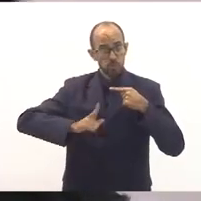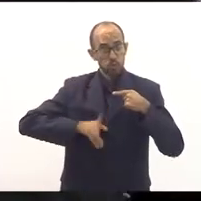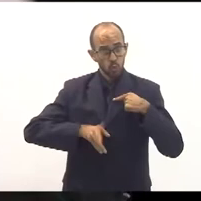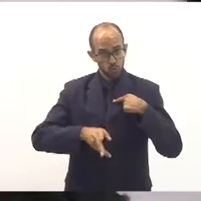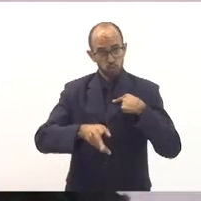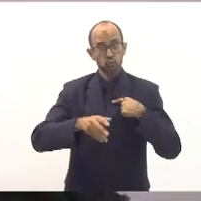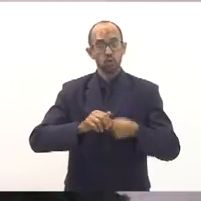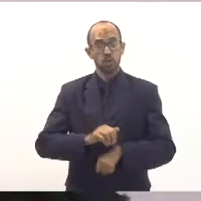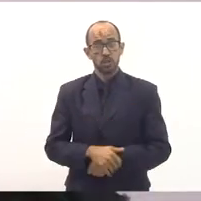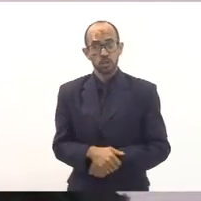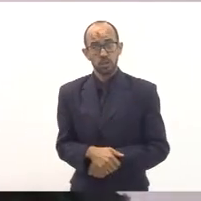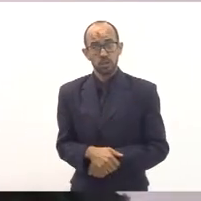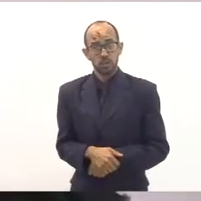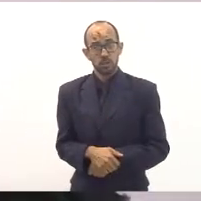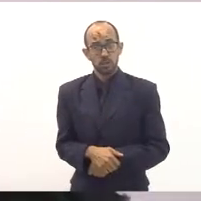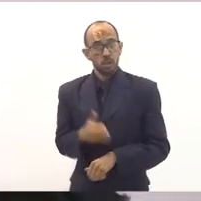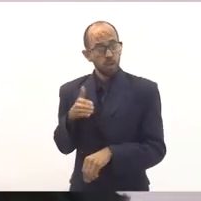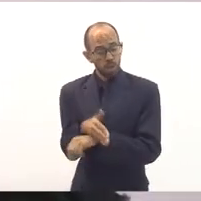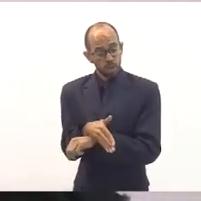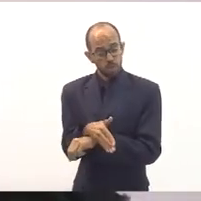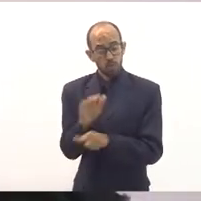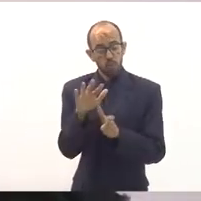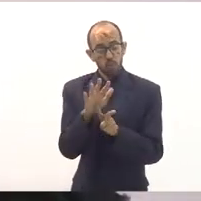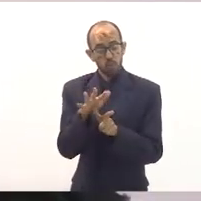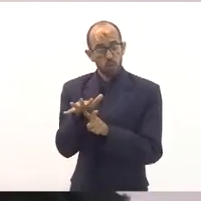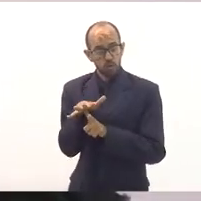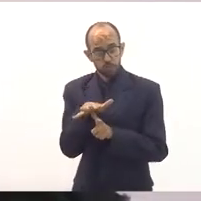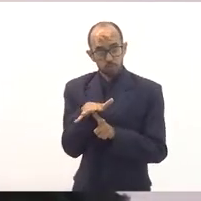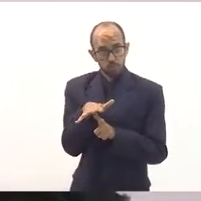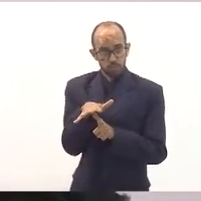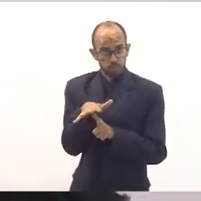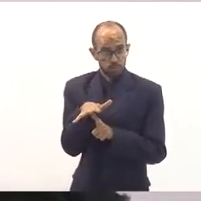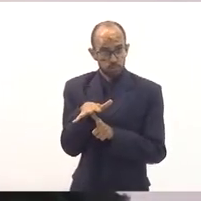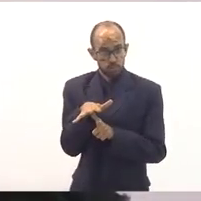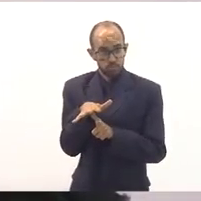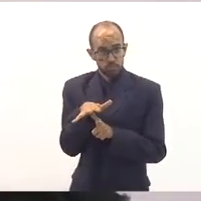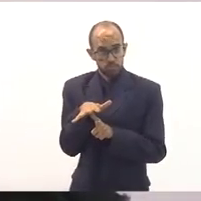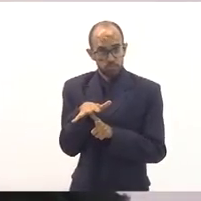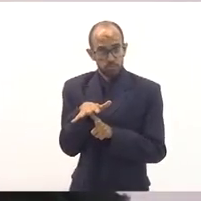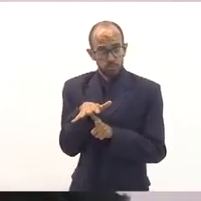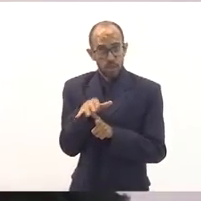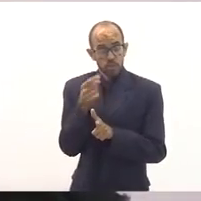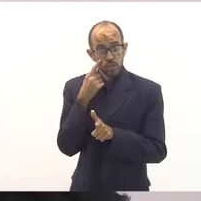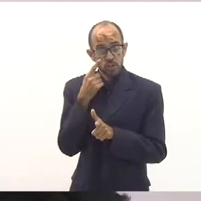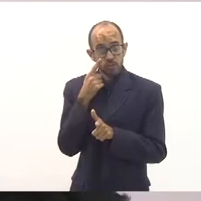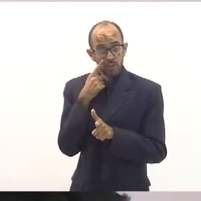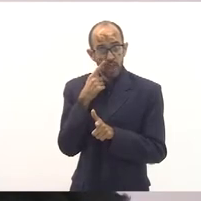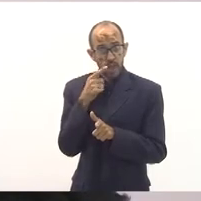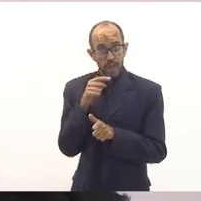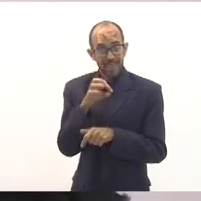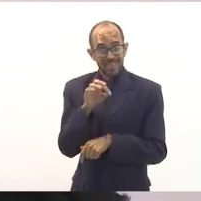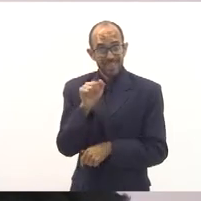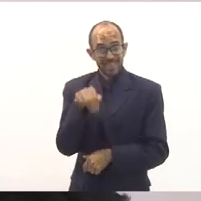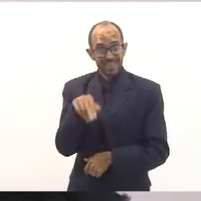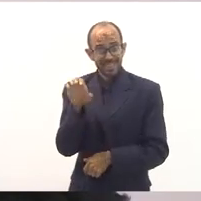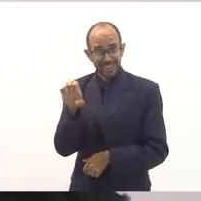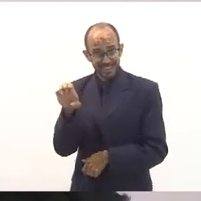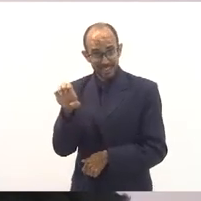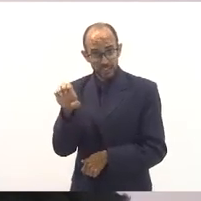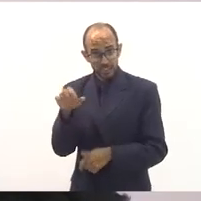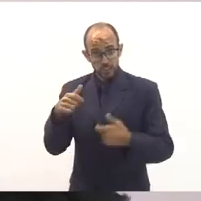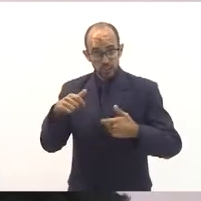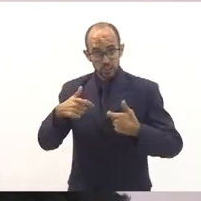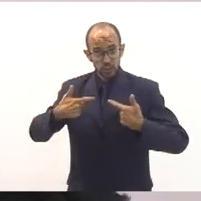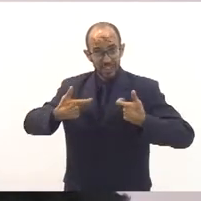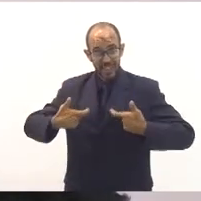continuam efetuando operações utilizando helicópteros a gente vê tanque de guerra então assim